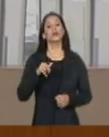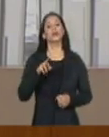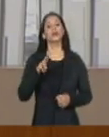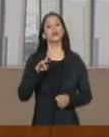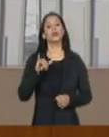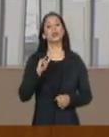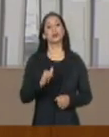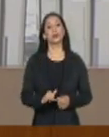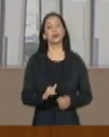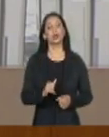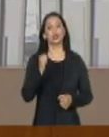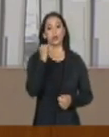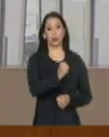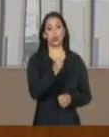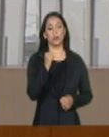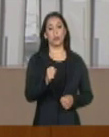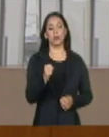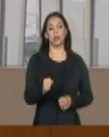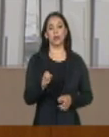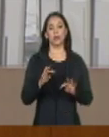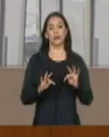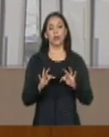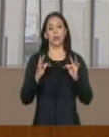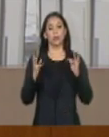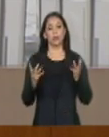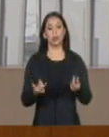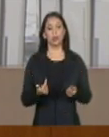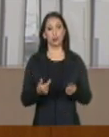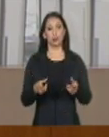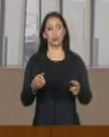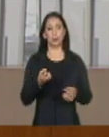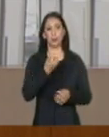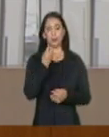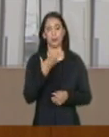todo. Pois bem, continuo eu.